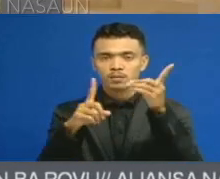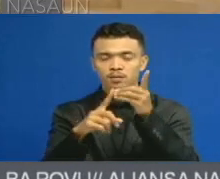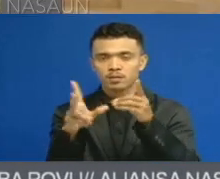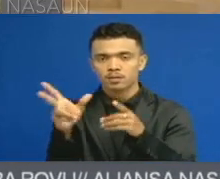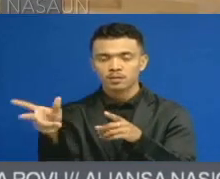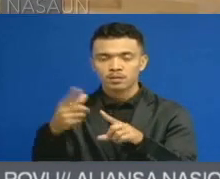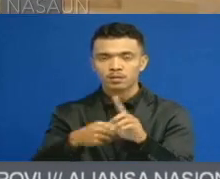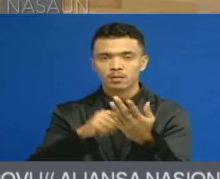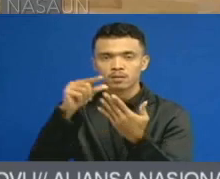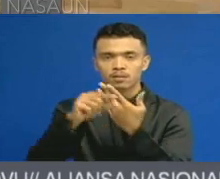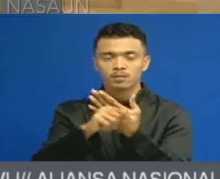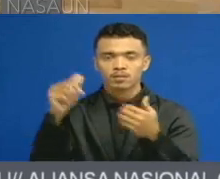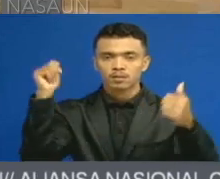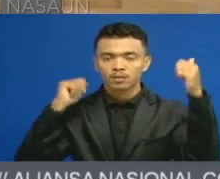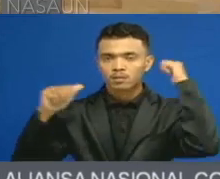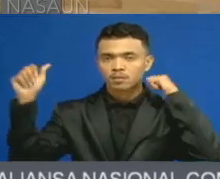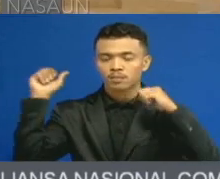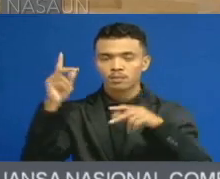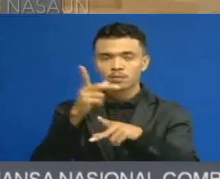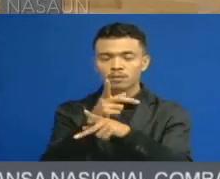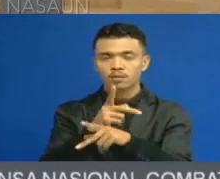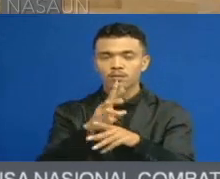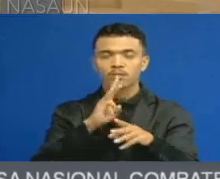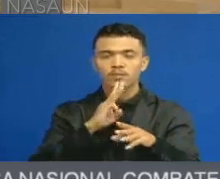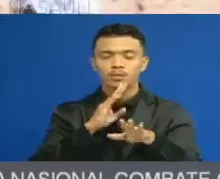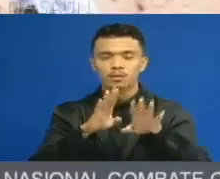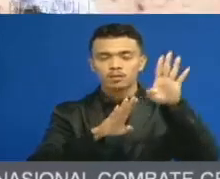ho atividade conserva be ia foholong.